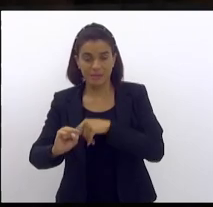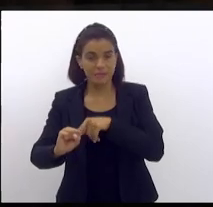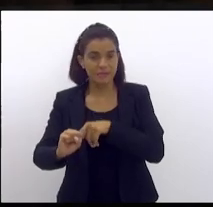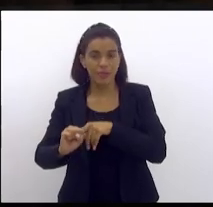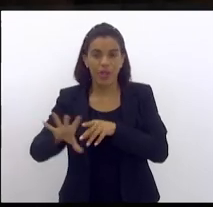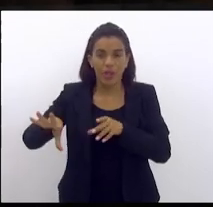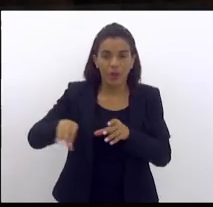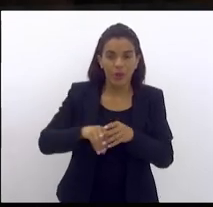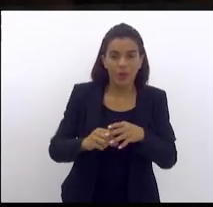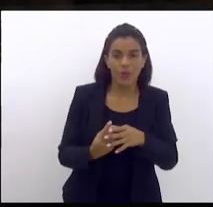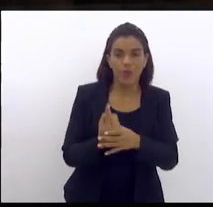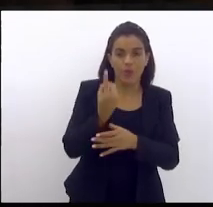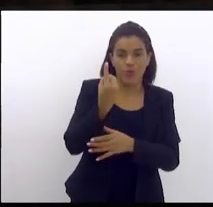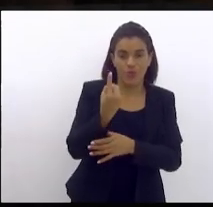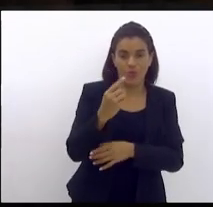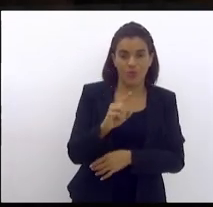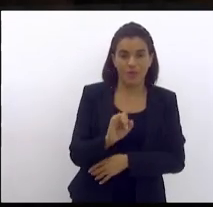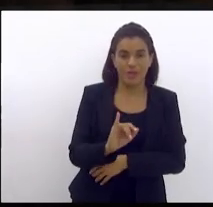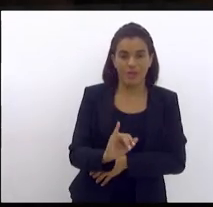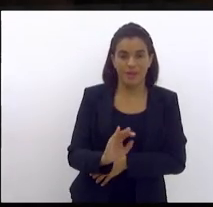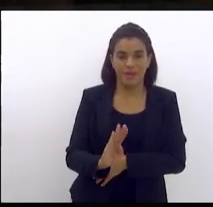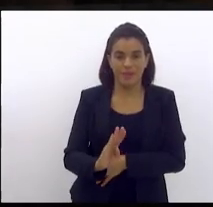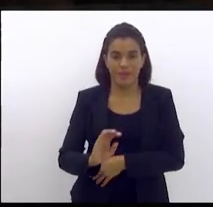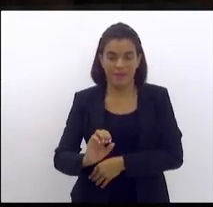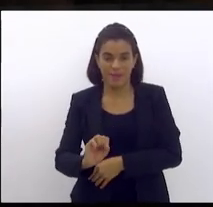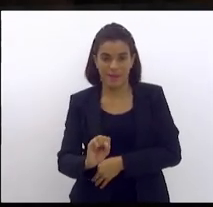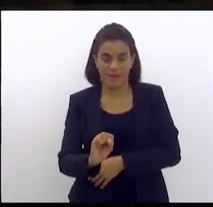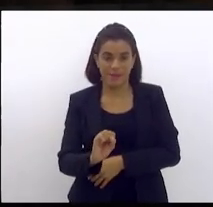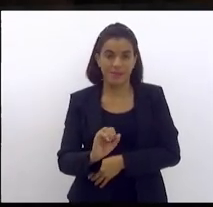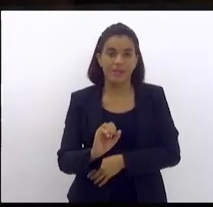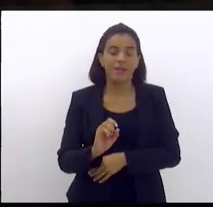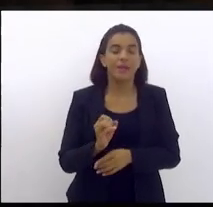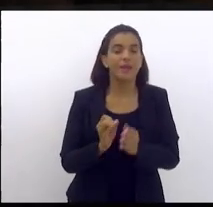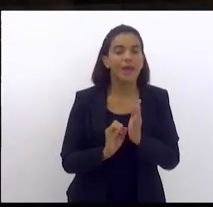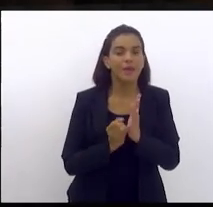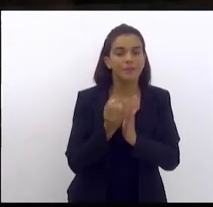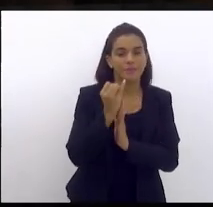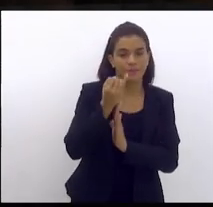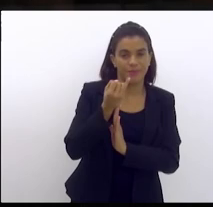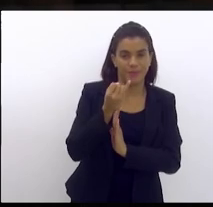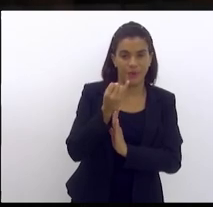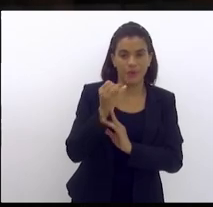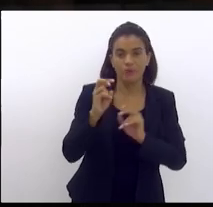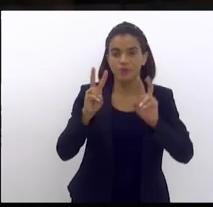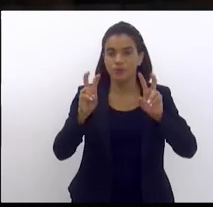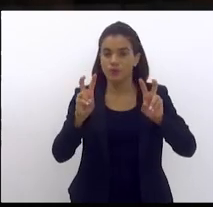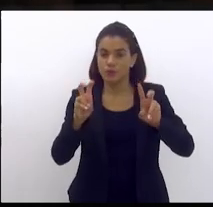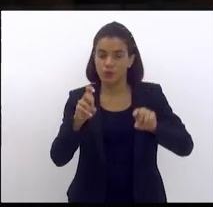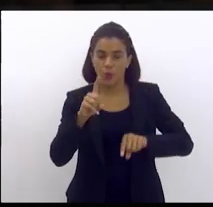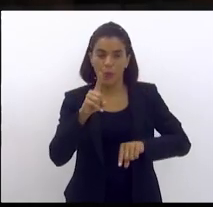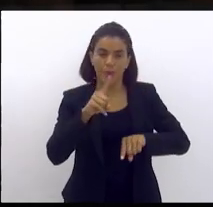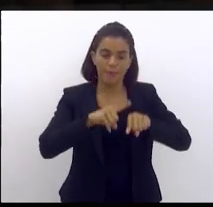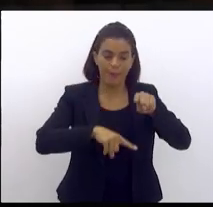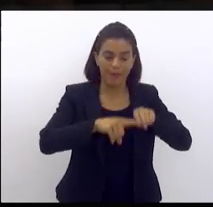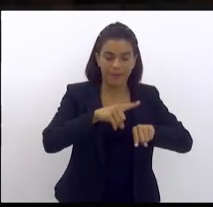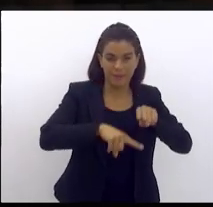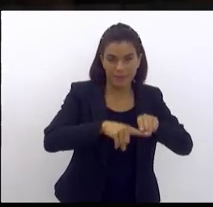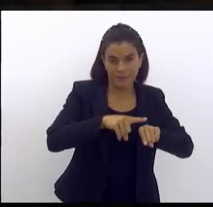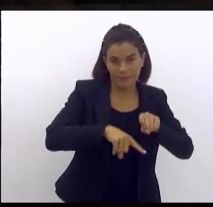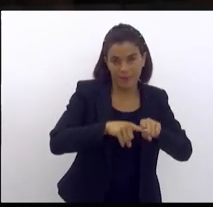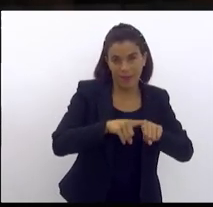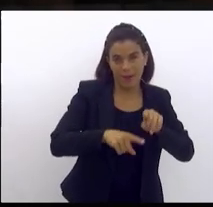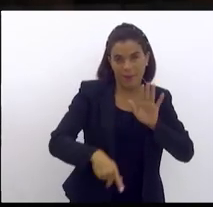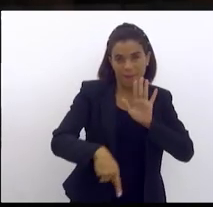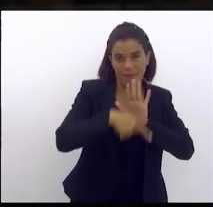tributo O ibs que é o imposto sobre bens e serviços bens do ICMS